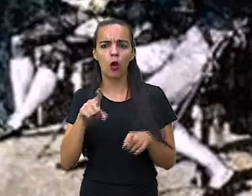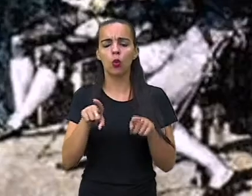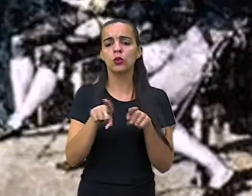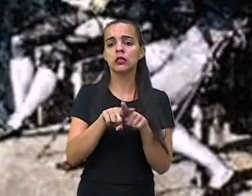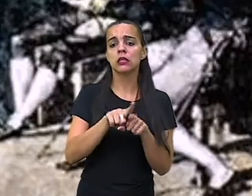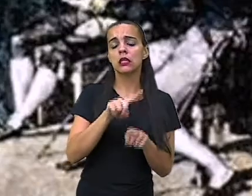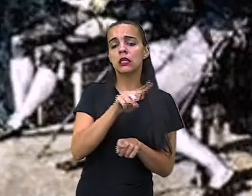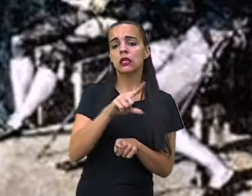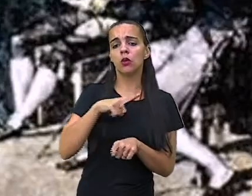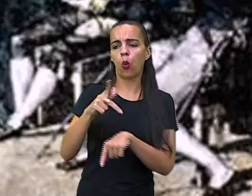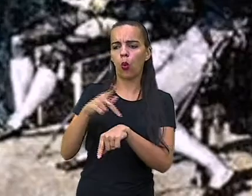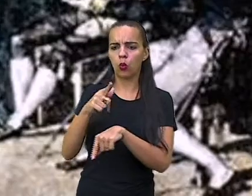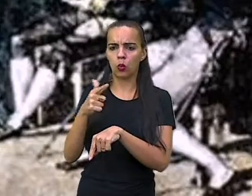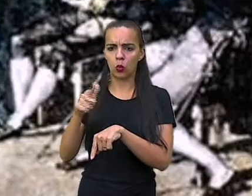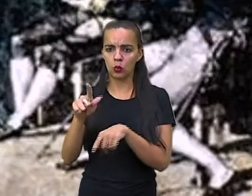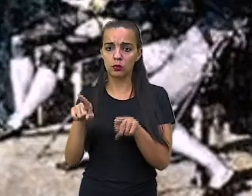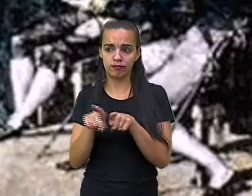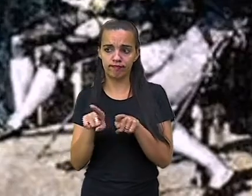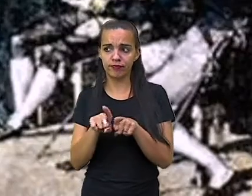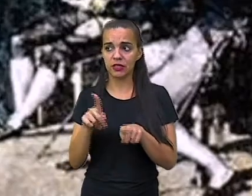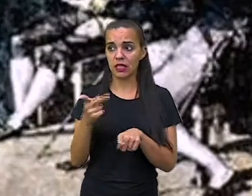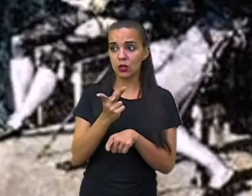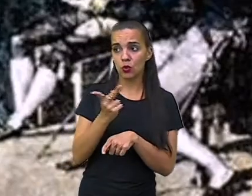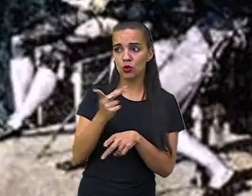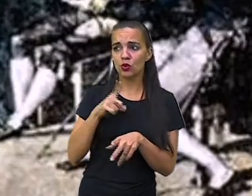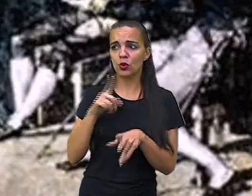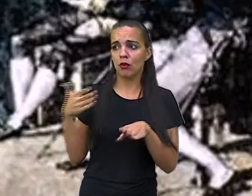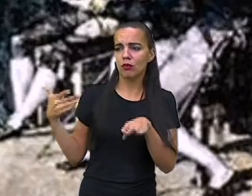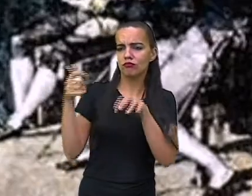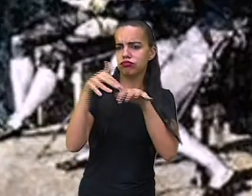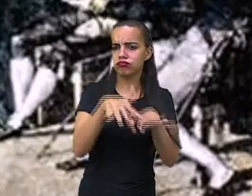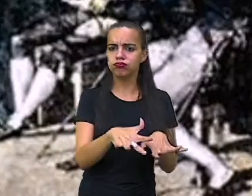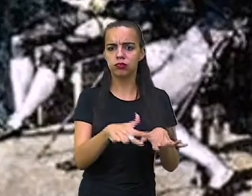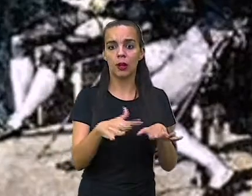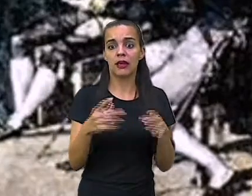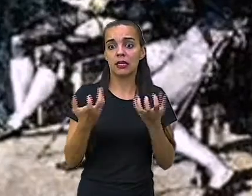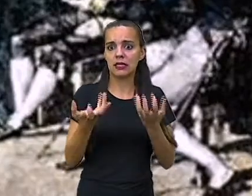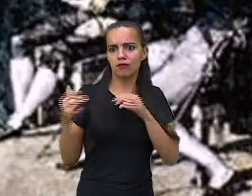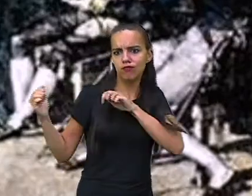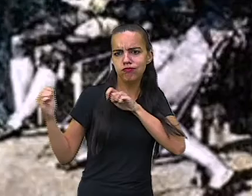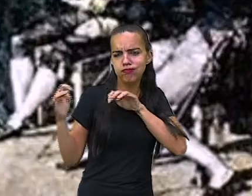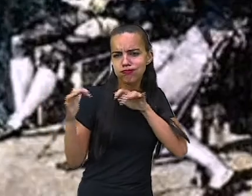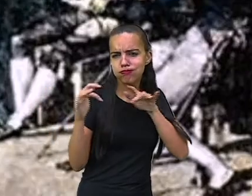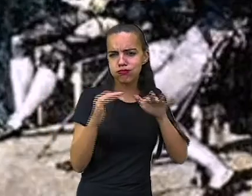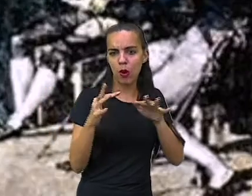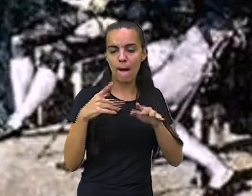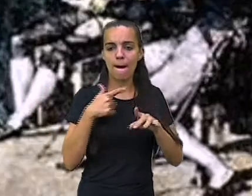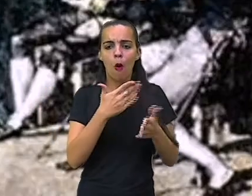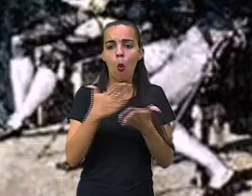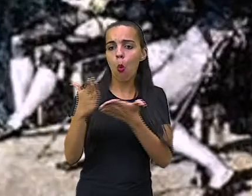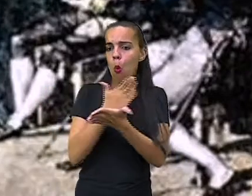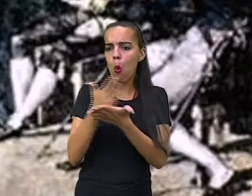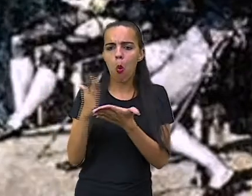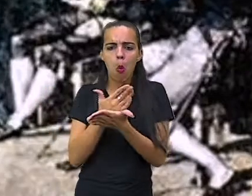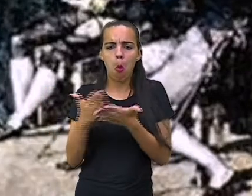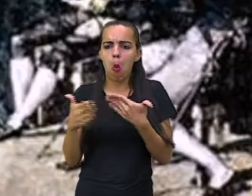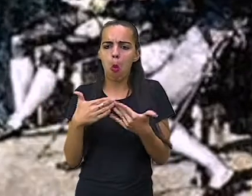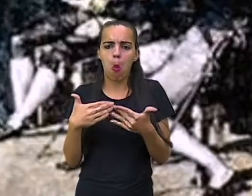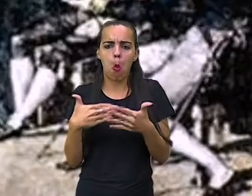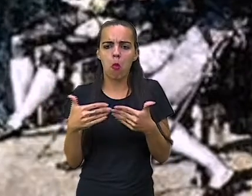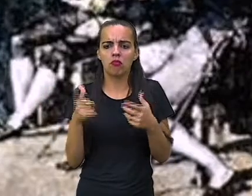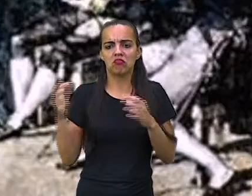de um exército mútuo, pronto para invadir qualquer nação que representasse algum processo